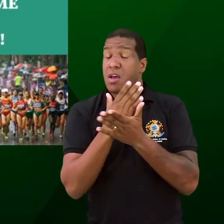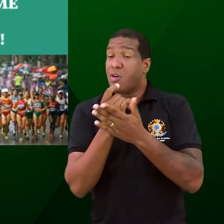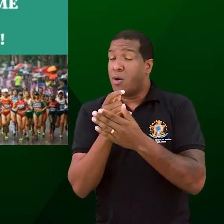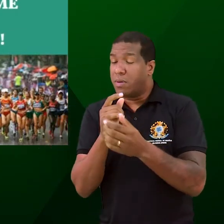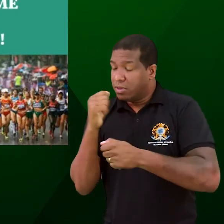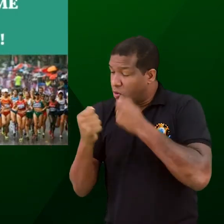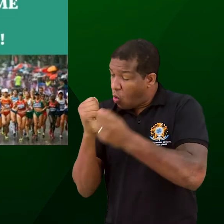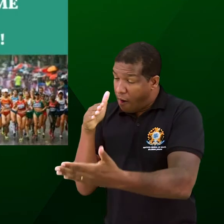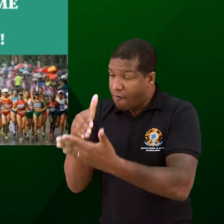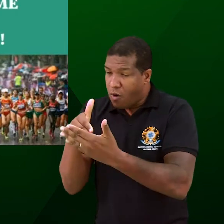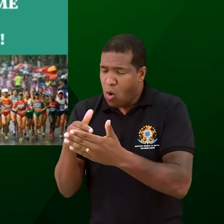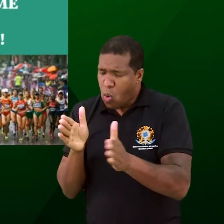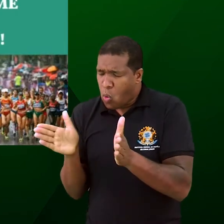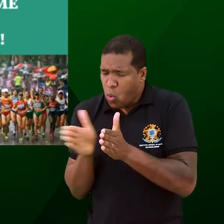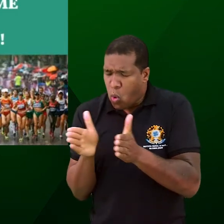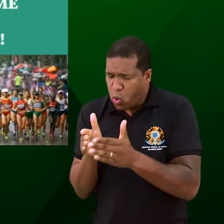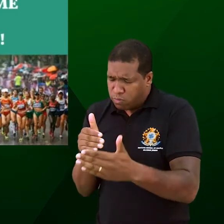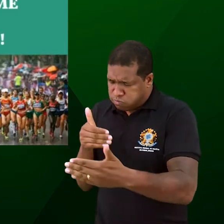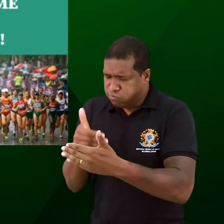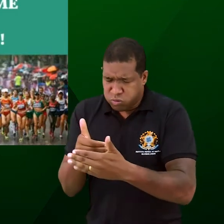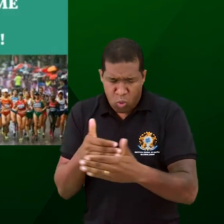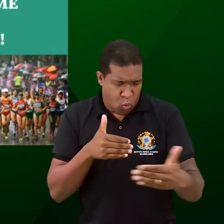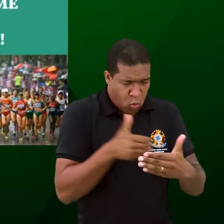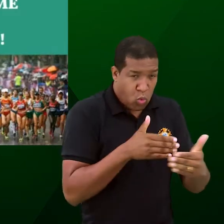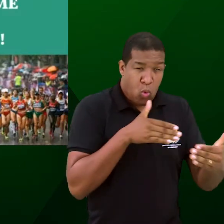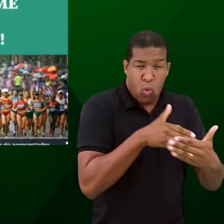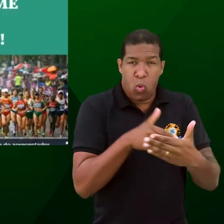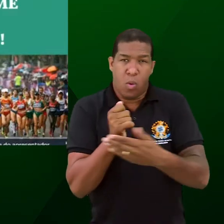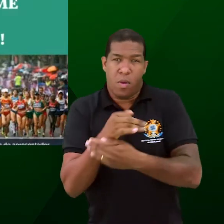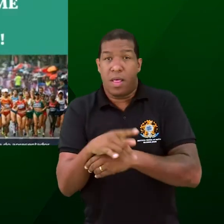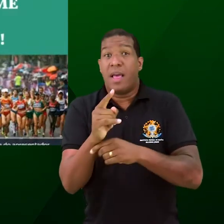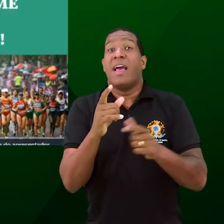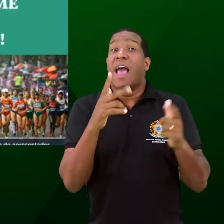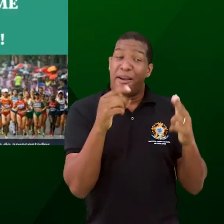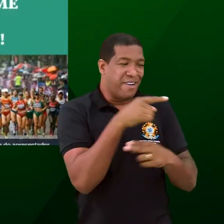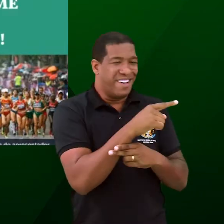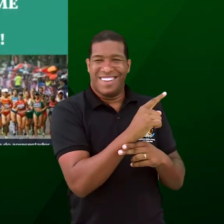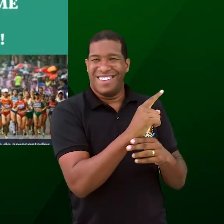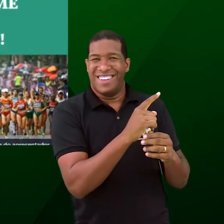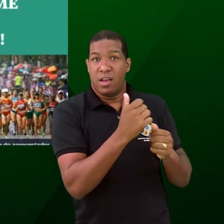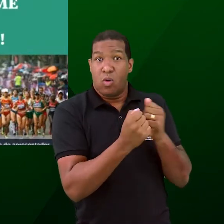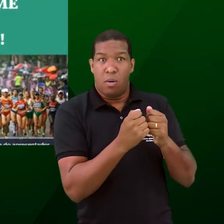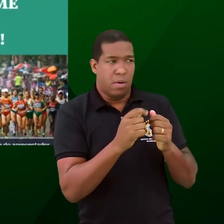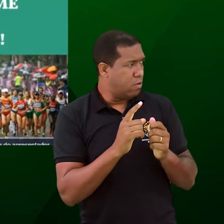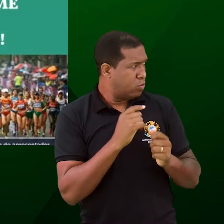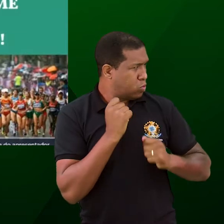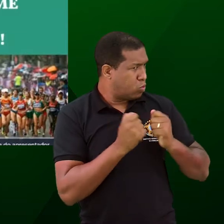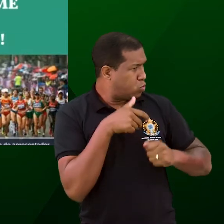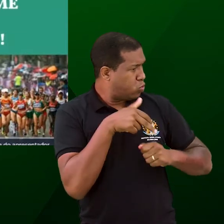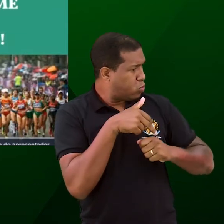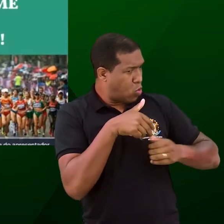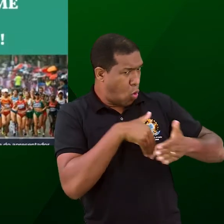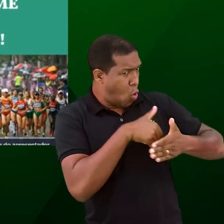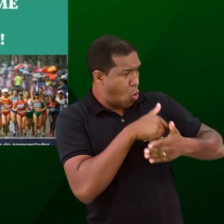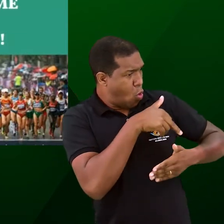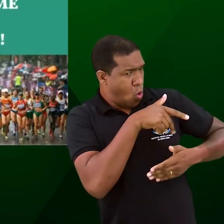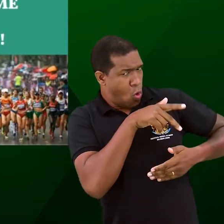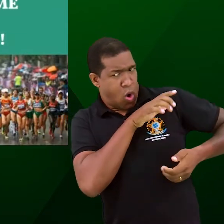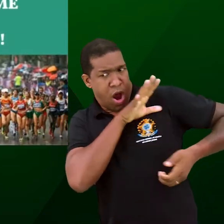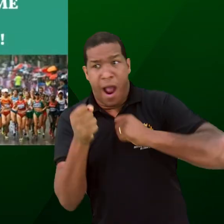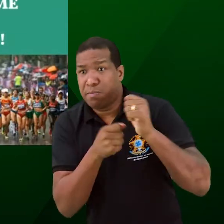depois do treino, é porque os músculos estão rapidamente tentando se recompor, né? Se reconstruir, porque eles foram lesionados,